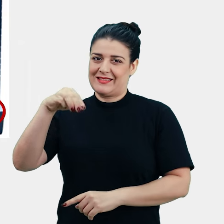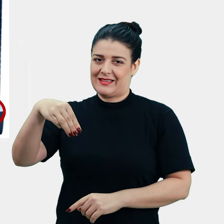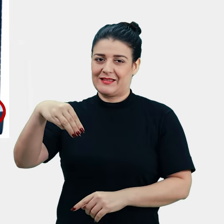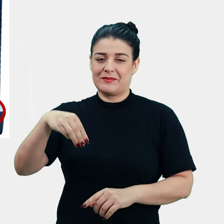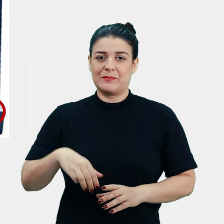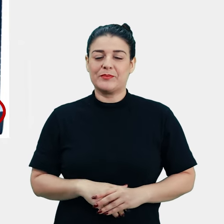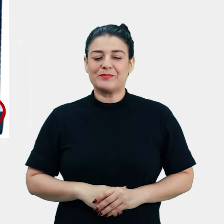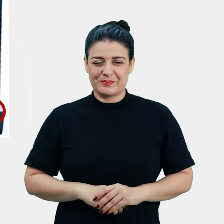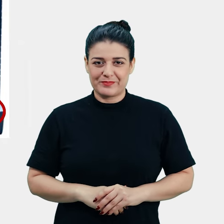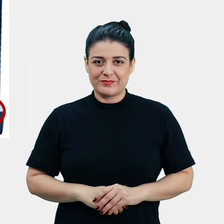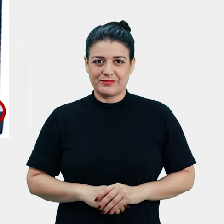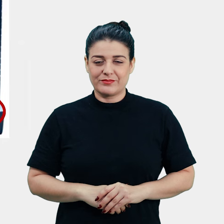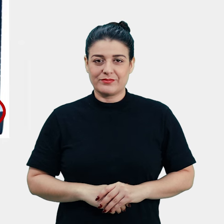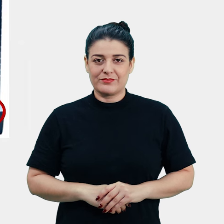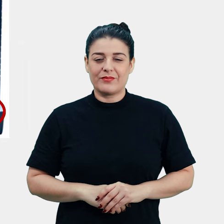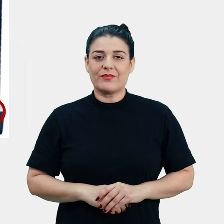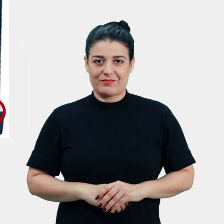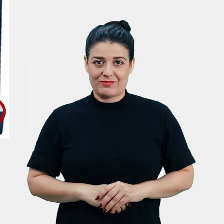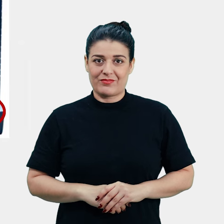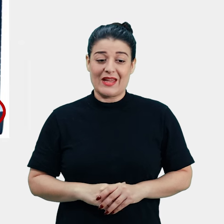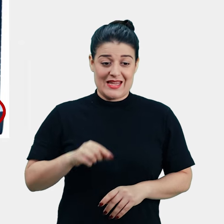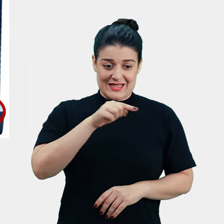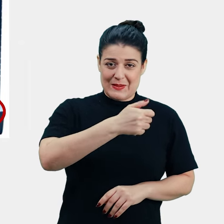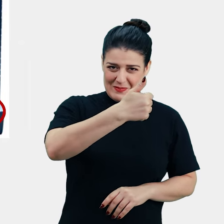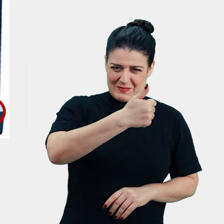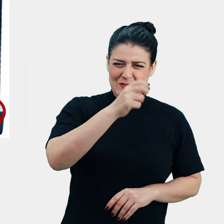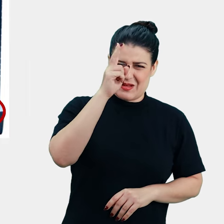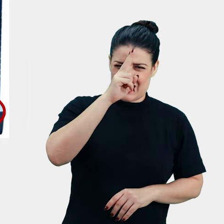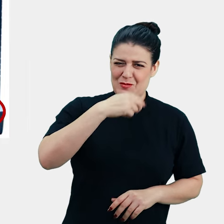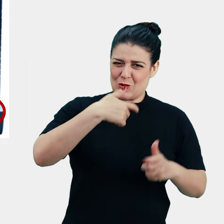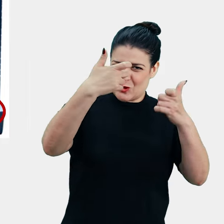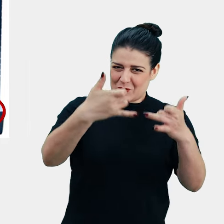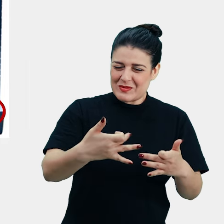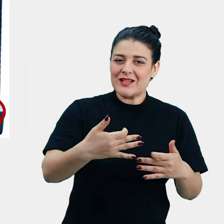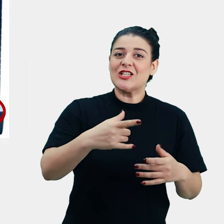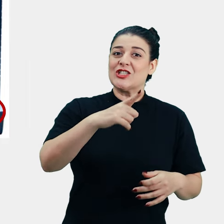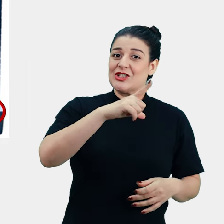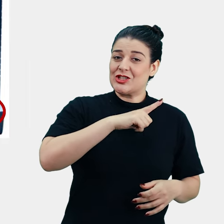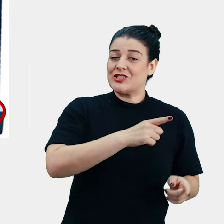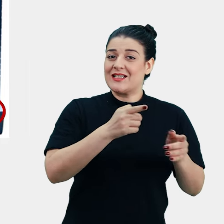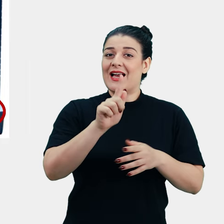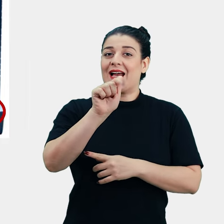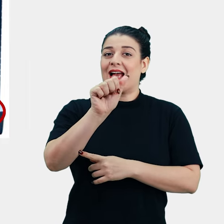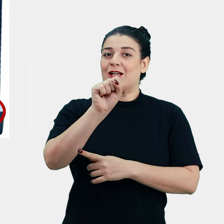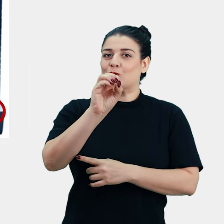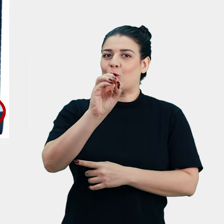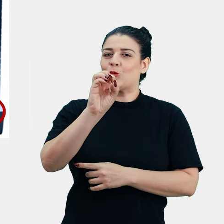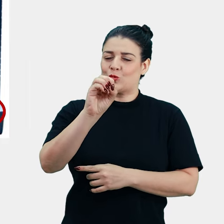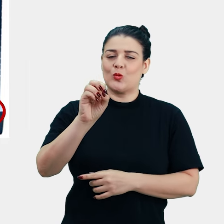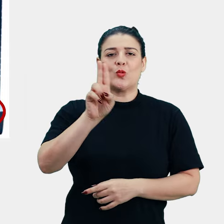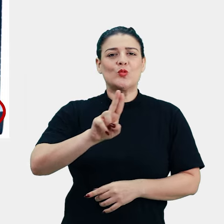massas, tá? Além da cromatografia líquida, lembra que eu falei para vocês? Existe a cromatografia com fase gasosa, que é